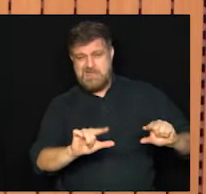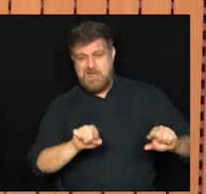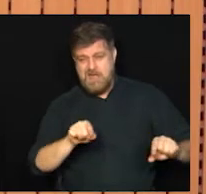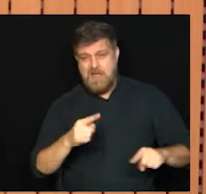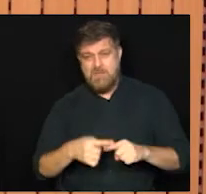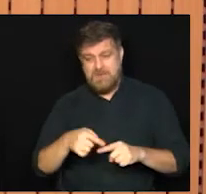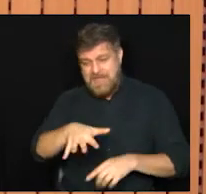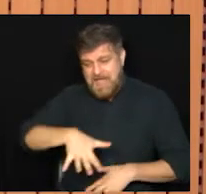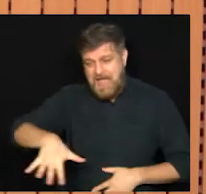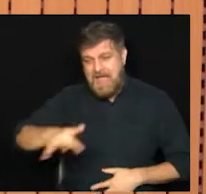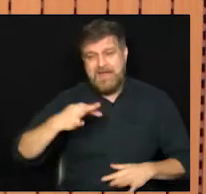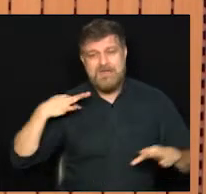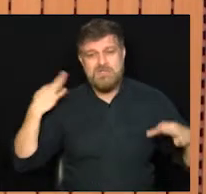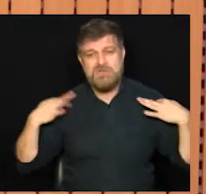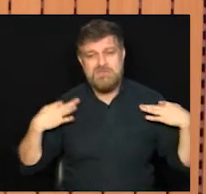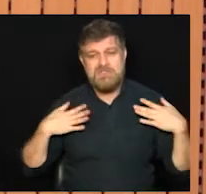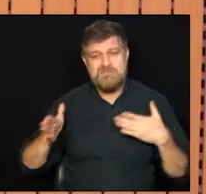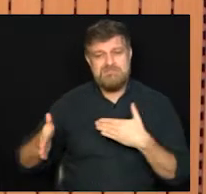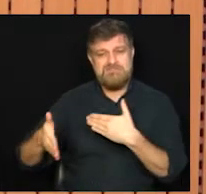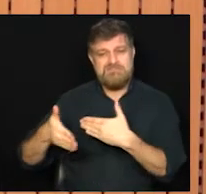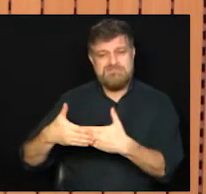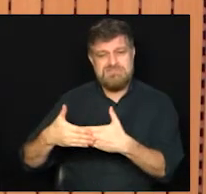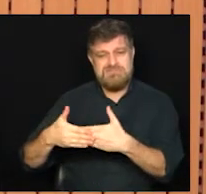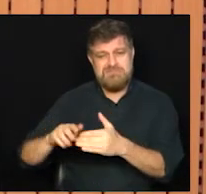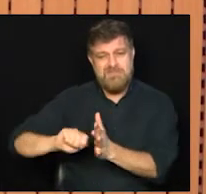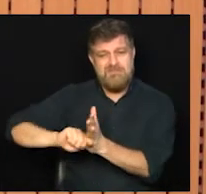segmento. É possível?